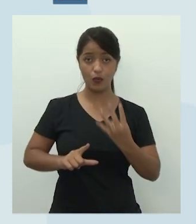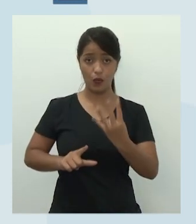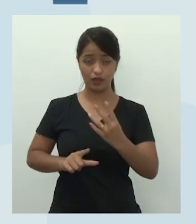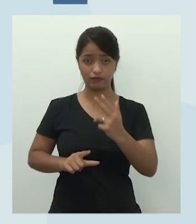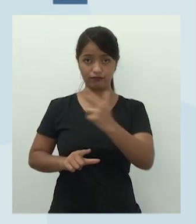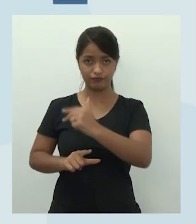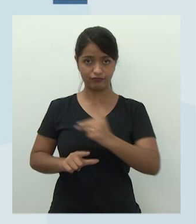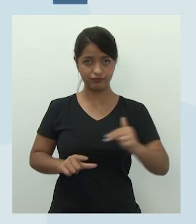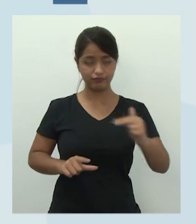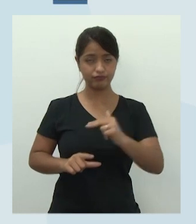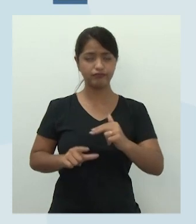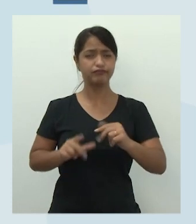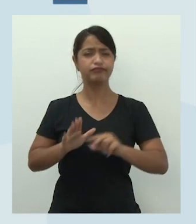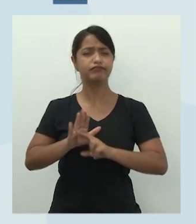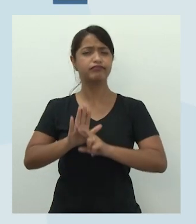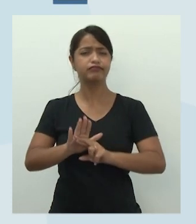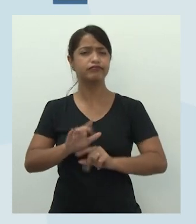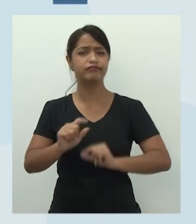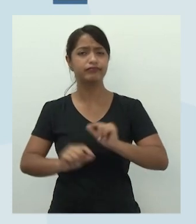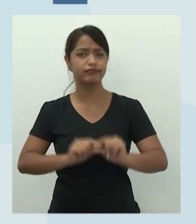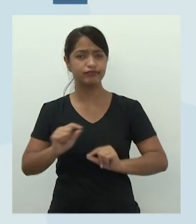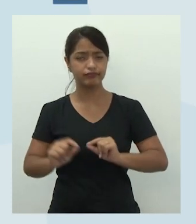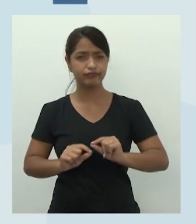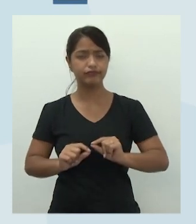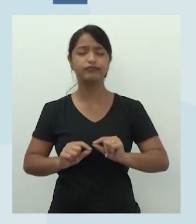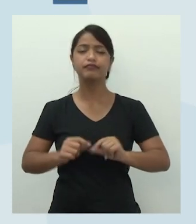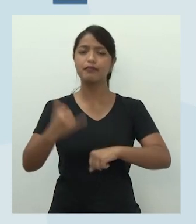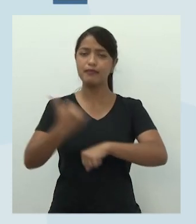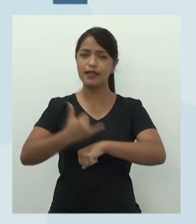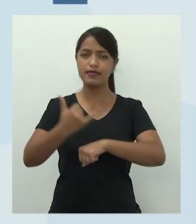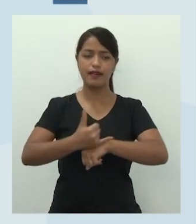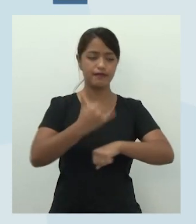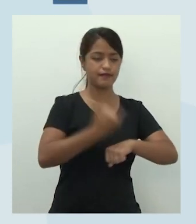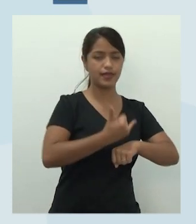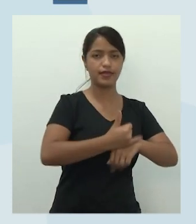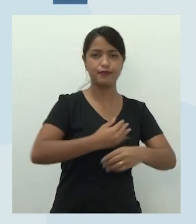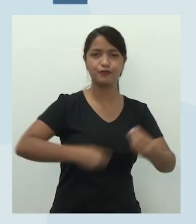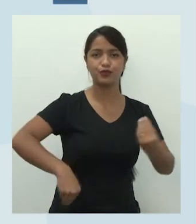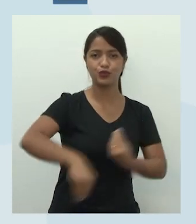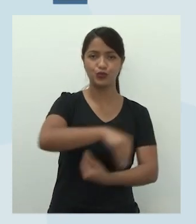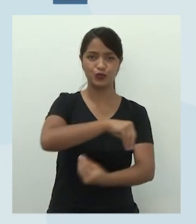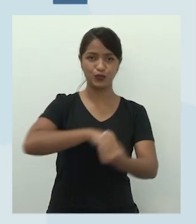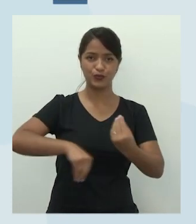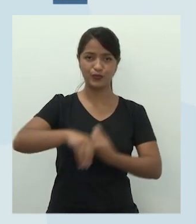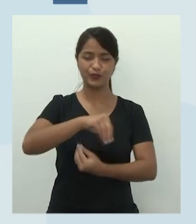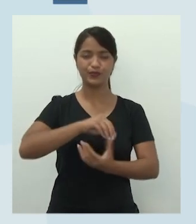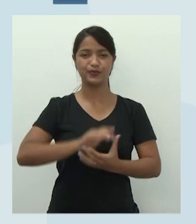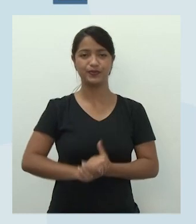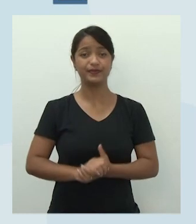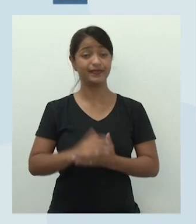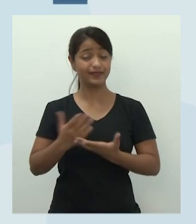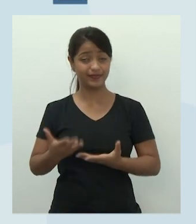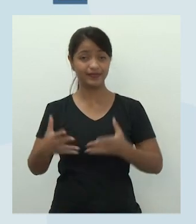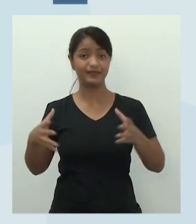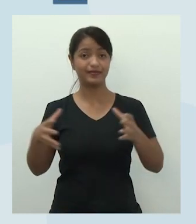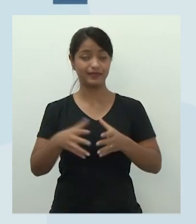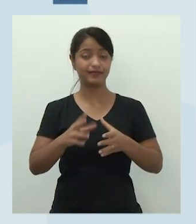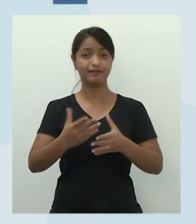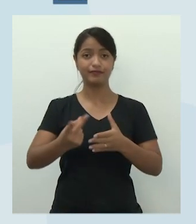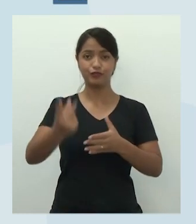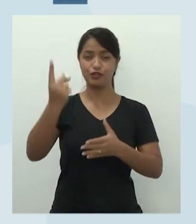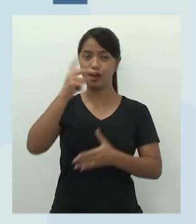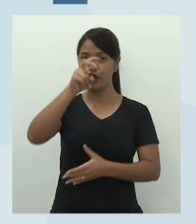aí representam a fundição de metais. Então, vocês vejam que é o Egito Antigo, né? A gente